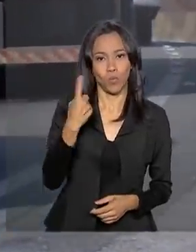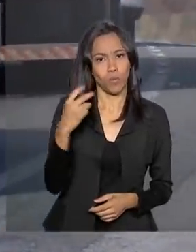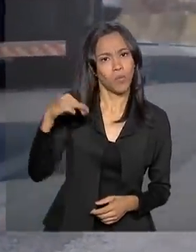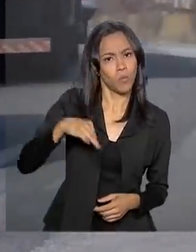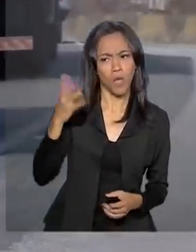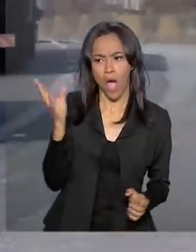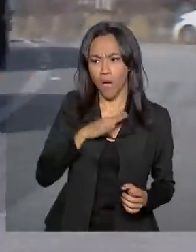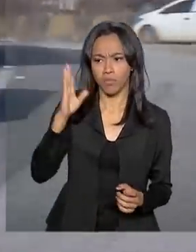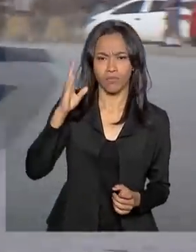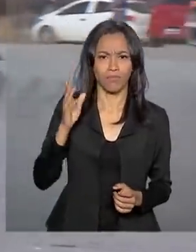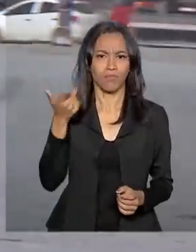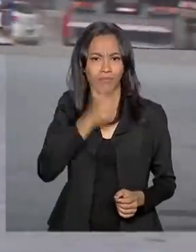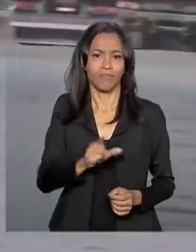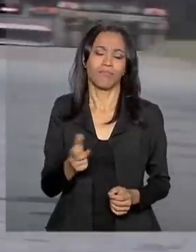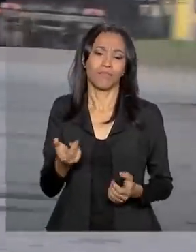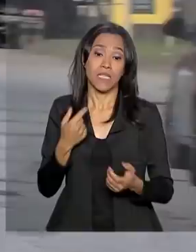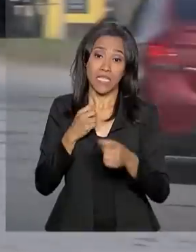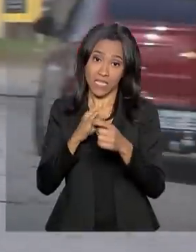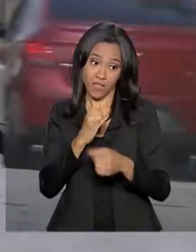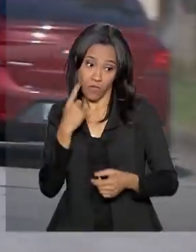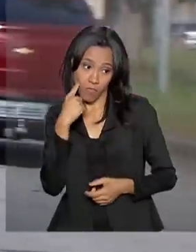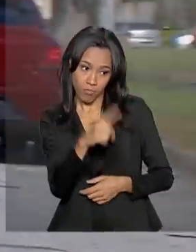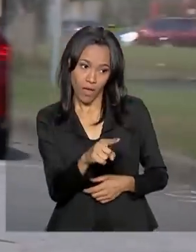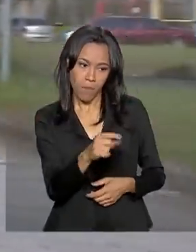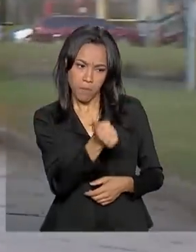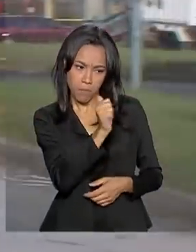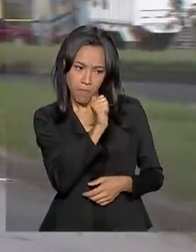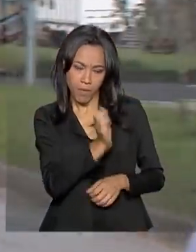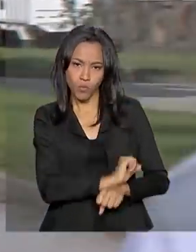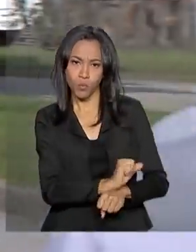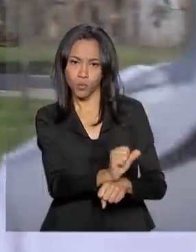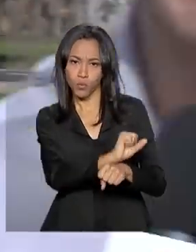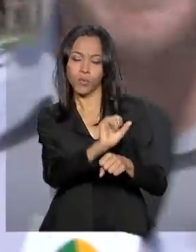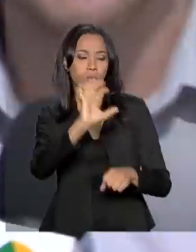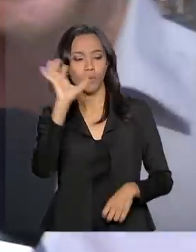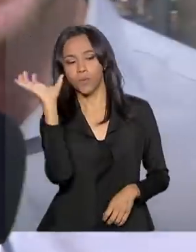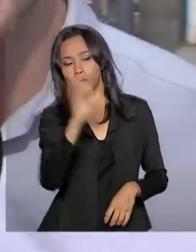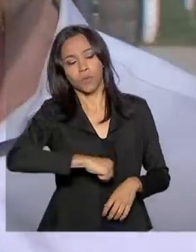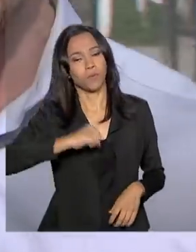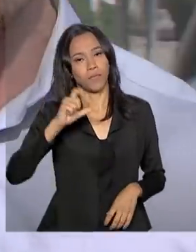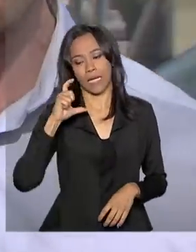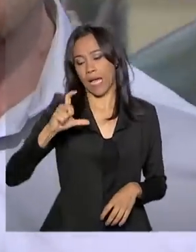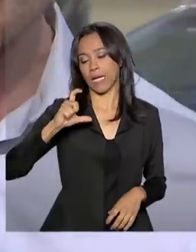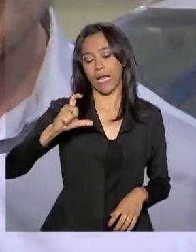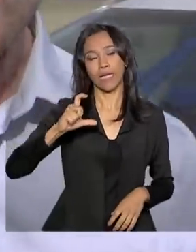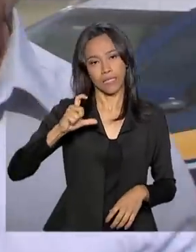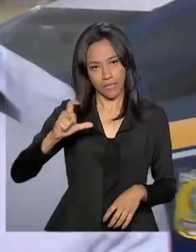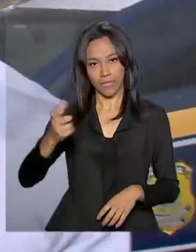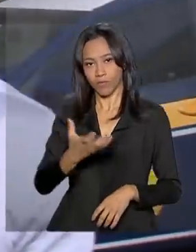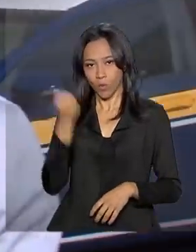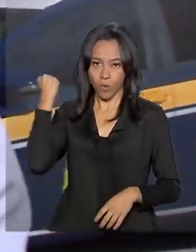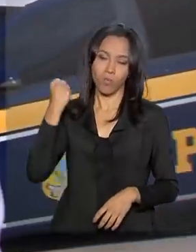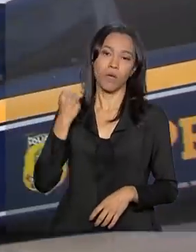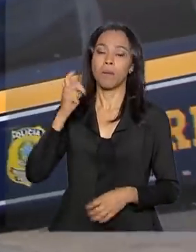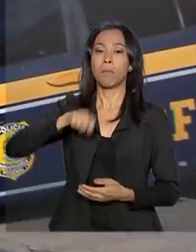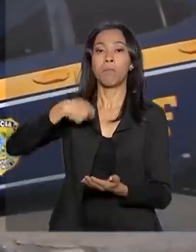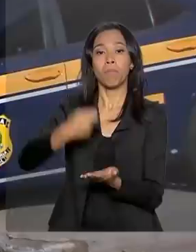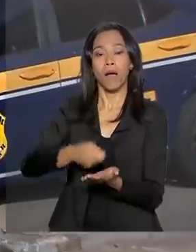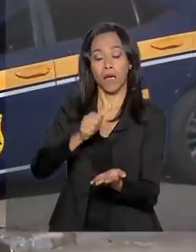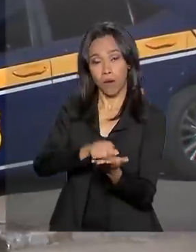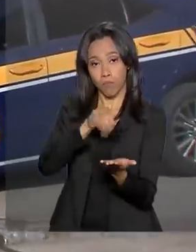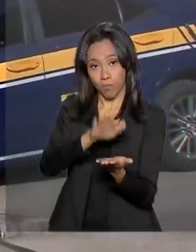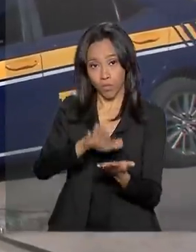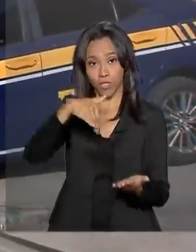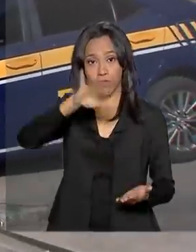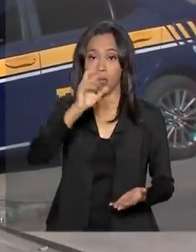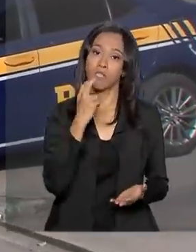motorista que for pego dirigindo embriagado tem a carteira de habilitação recolhida, paga multa de mais de